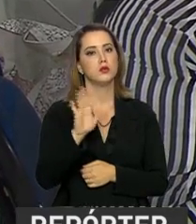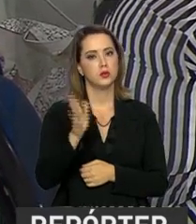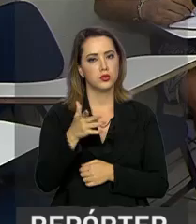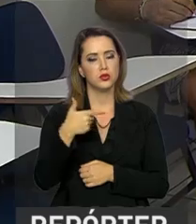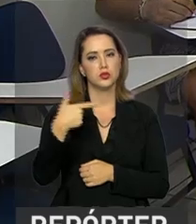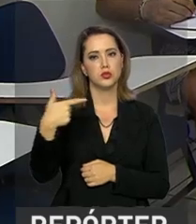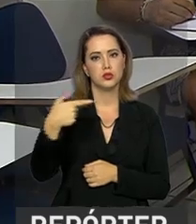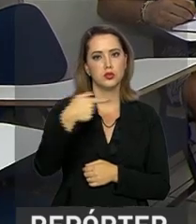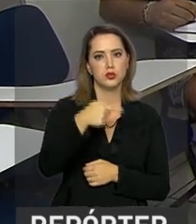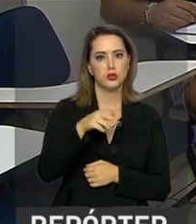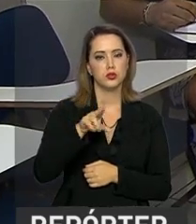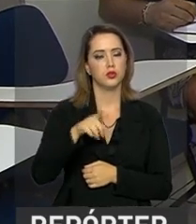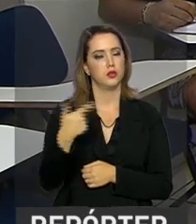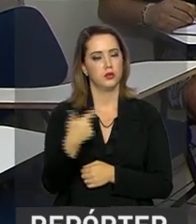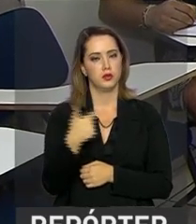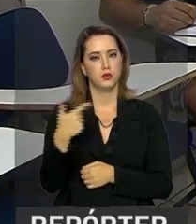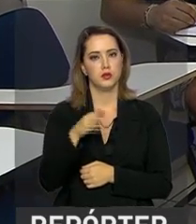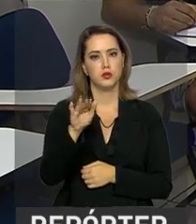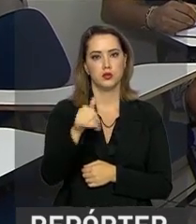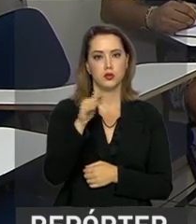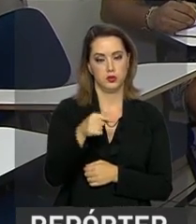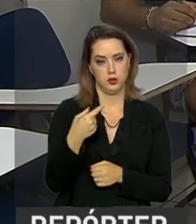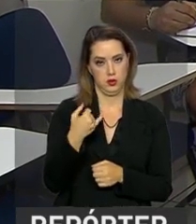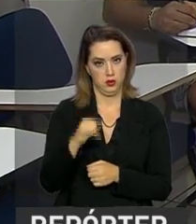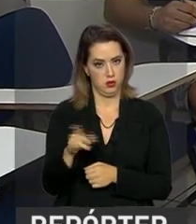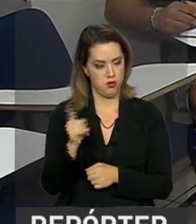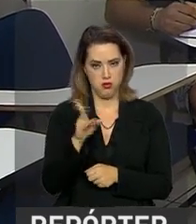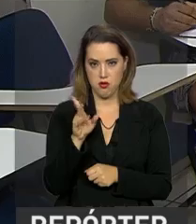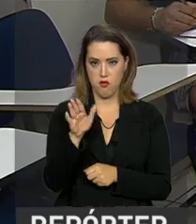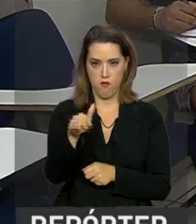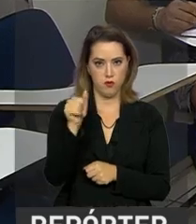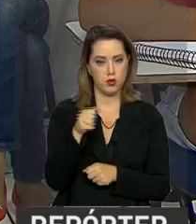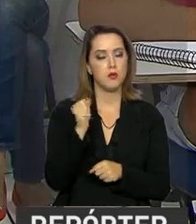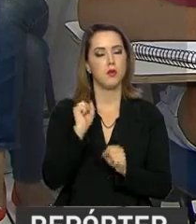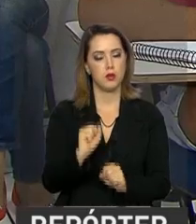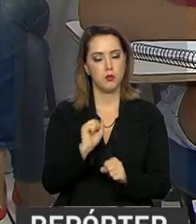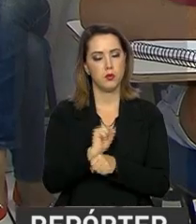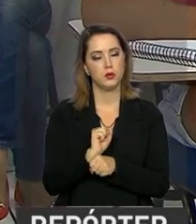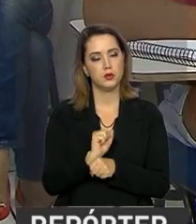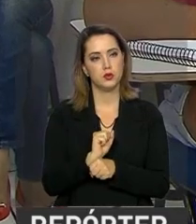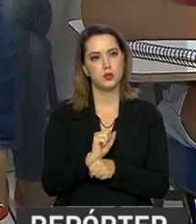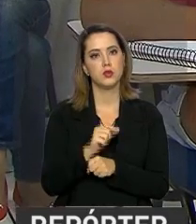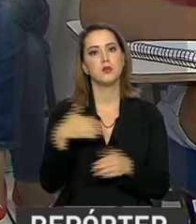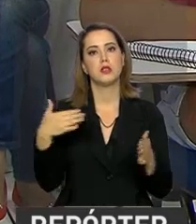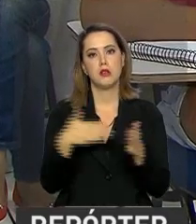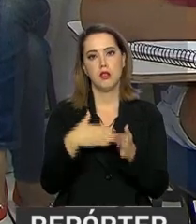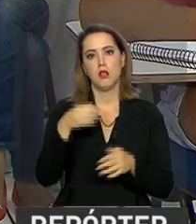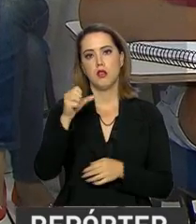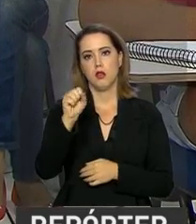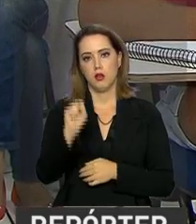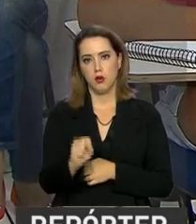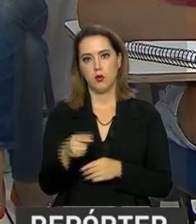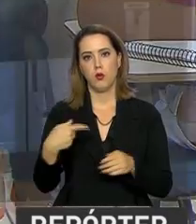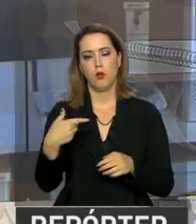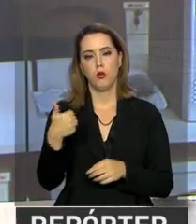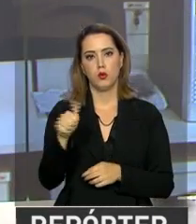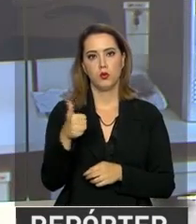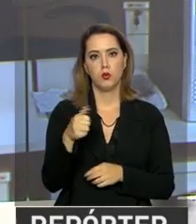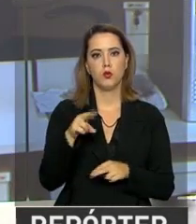sai no dia 27. Quem não for selecionado pode ainda participar da lista de espera de 8 a 11 de